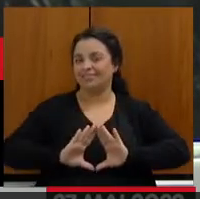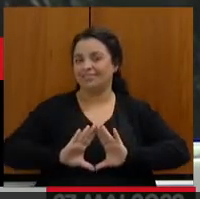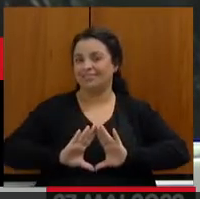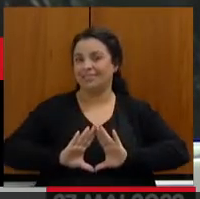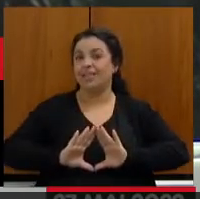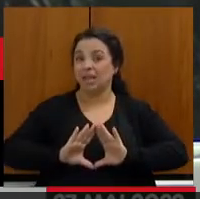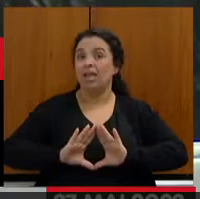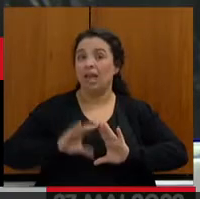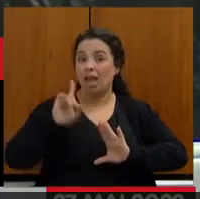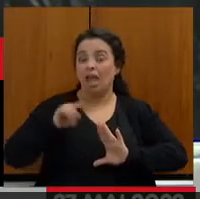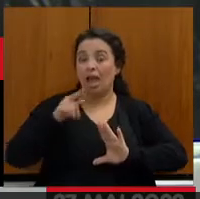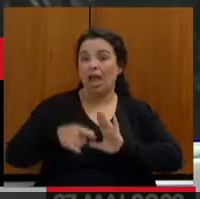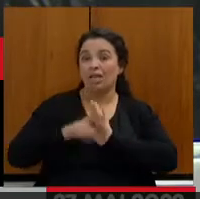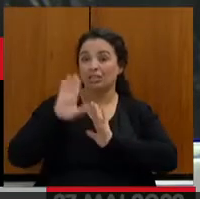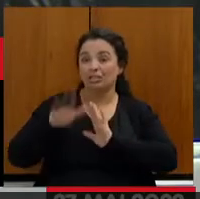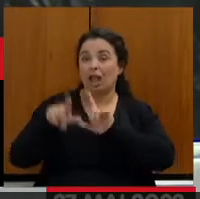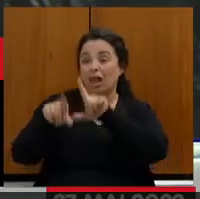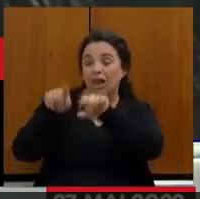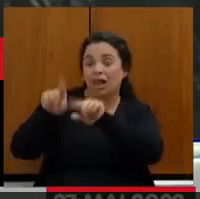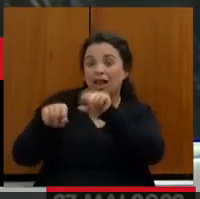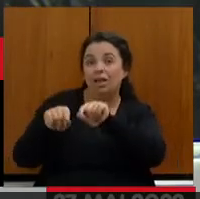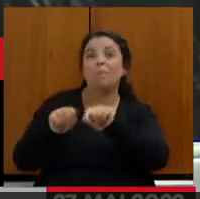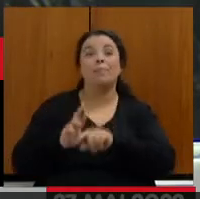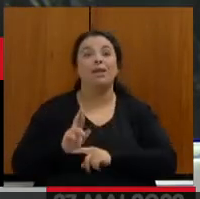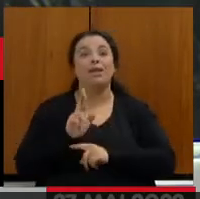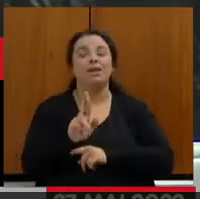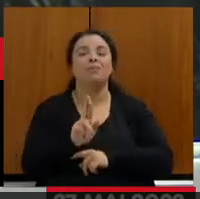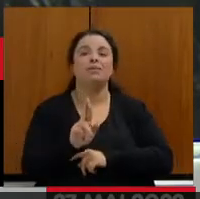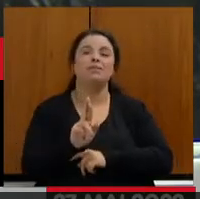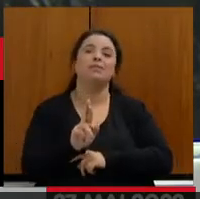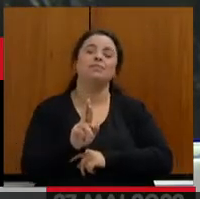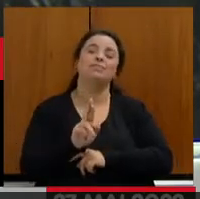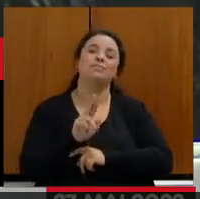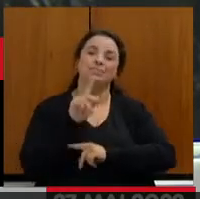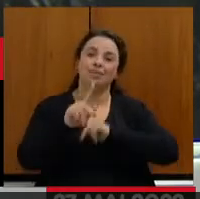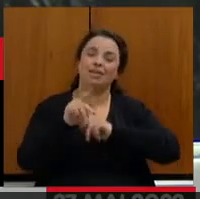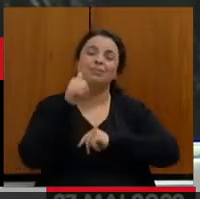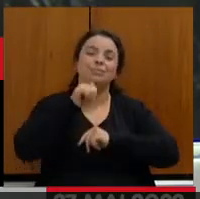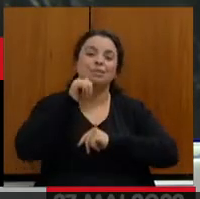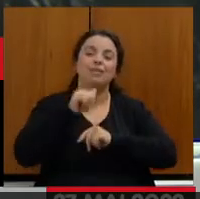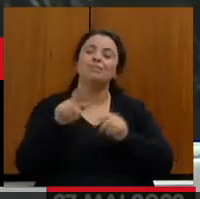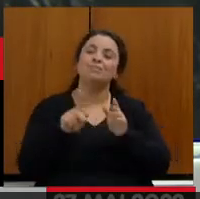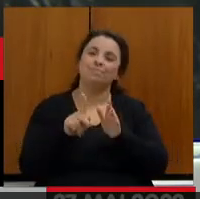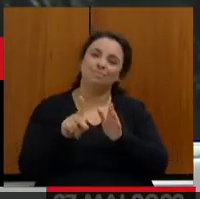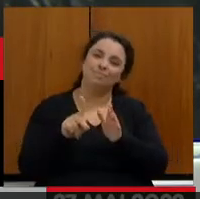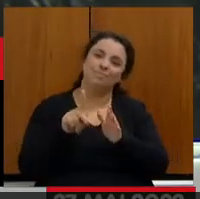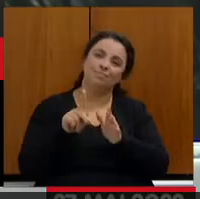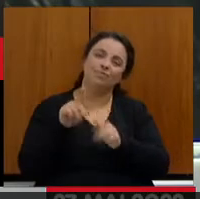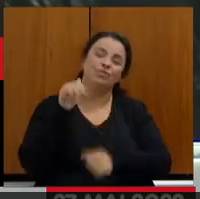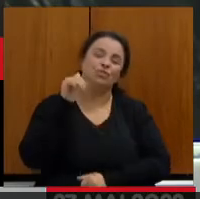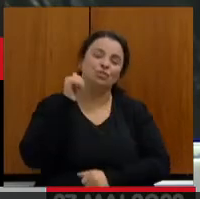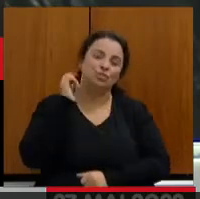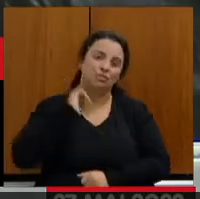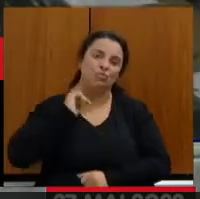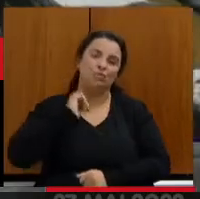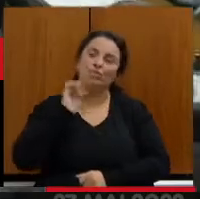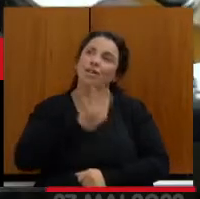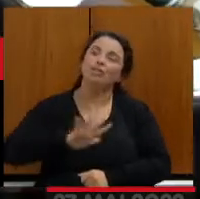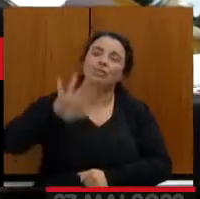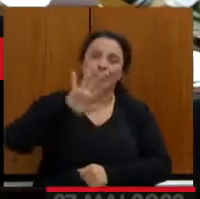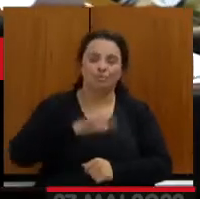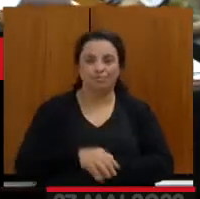Para representar as mulheres mineiras E aí olha gente é muito orgulho isso